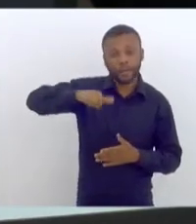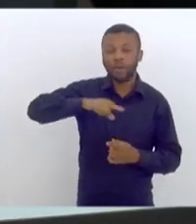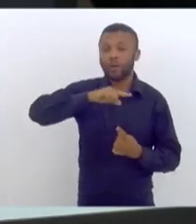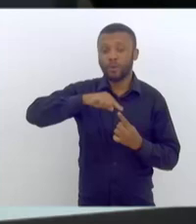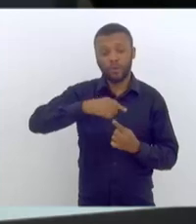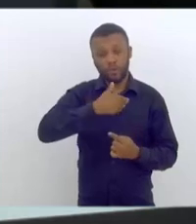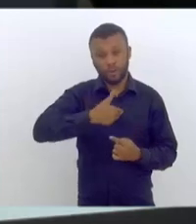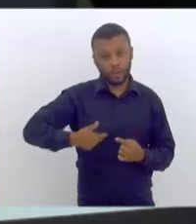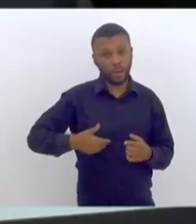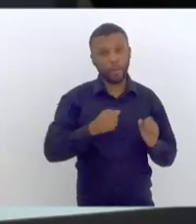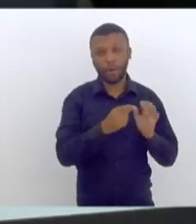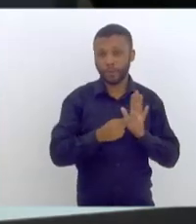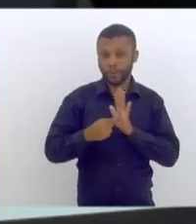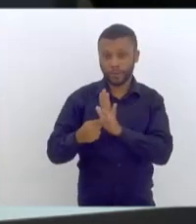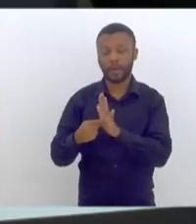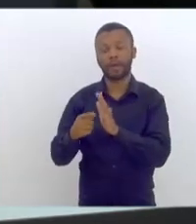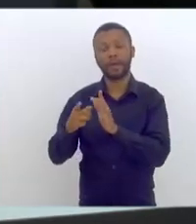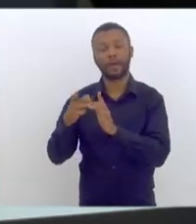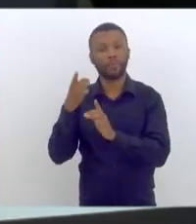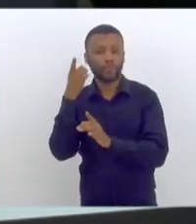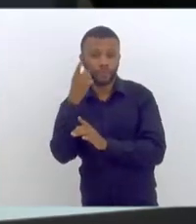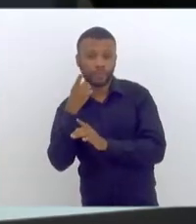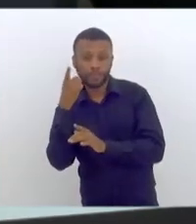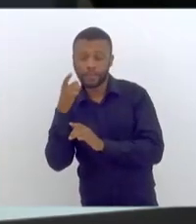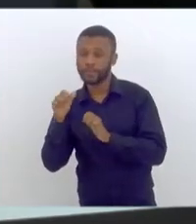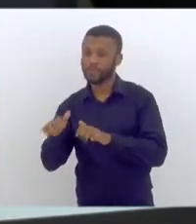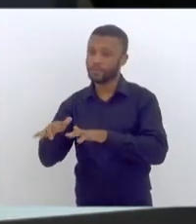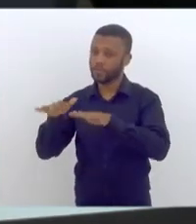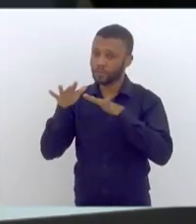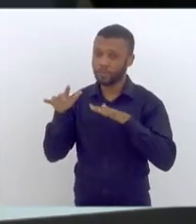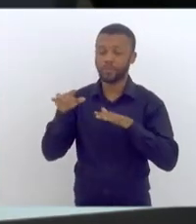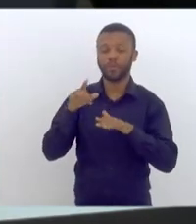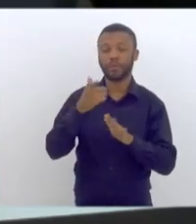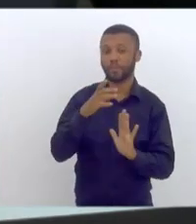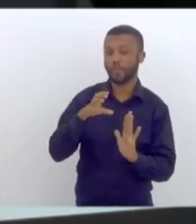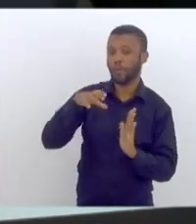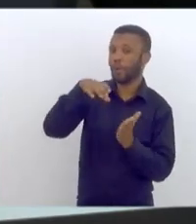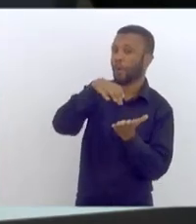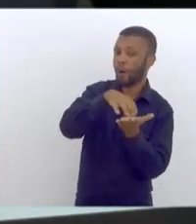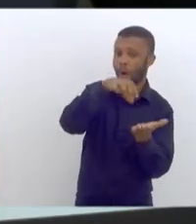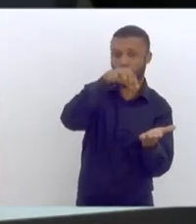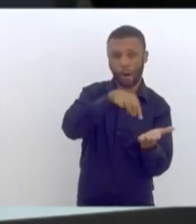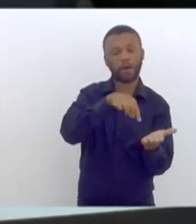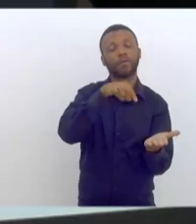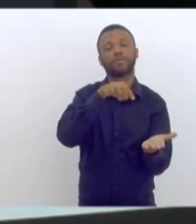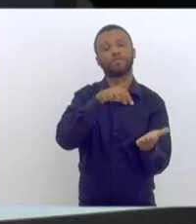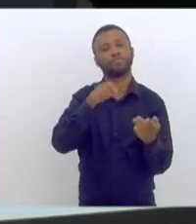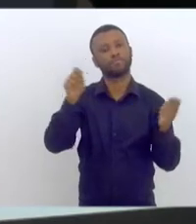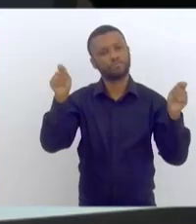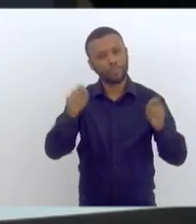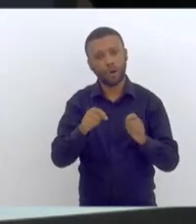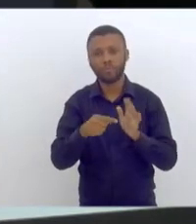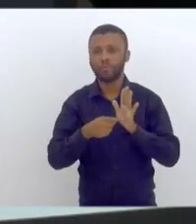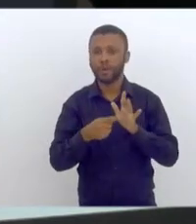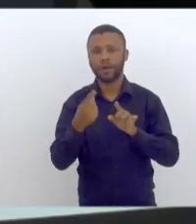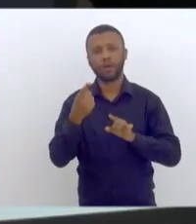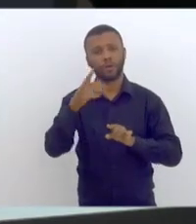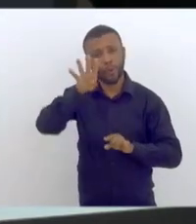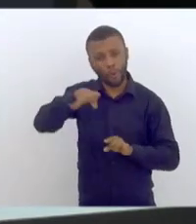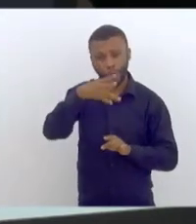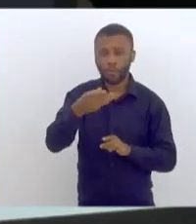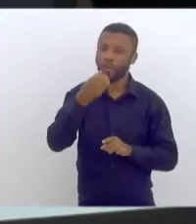o órgão regulador e para o Parlamento após esse fomento né que a gente possa identificar que foi um sucesso programa